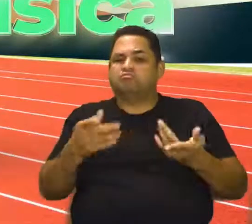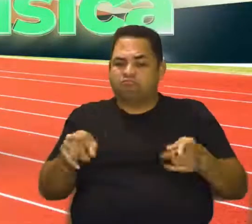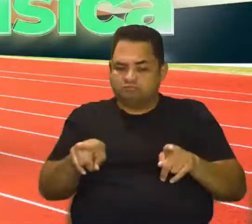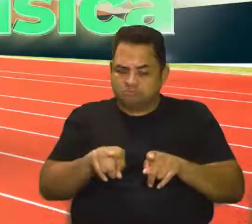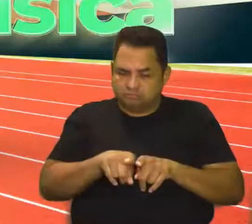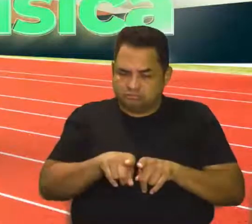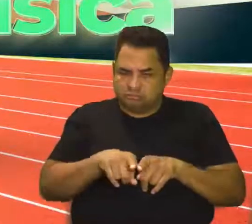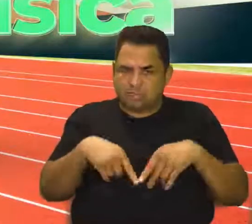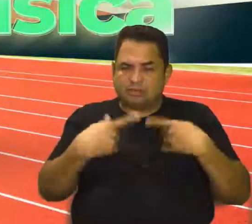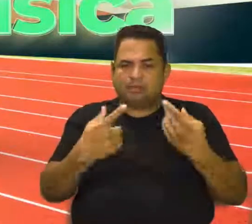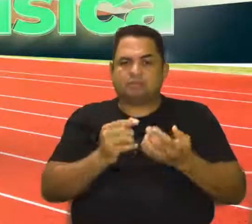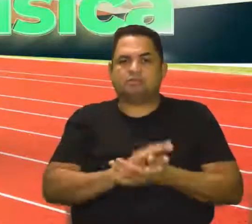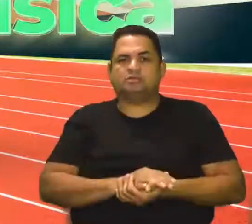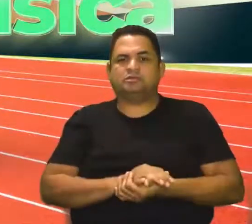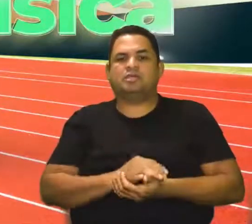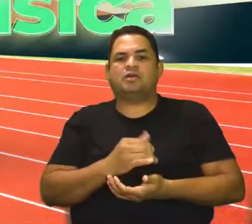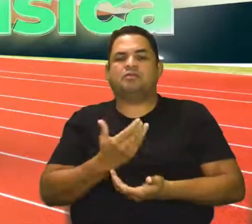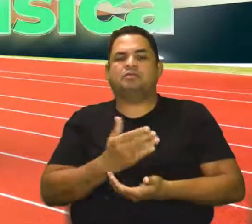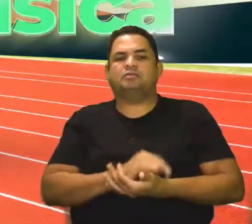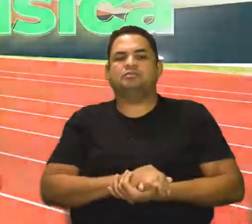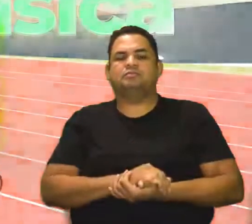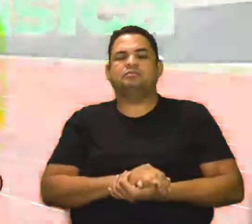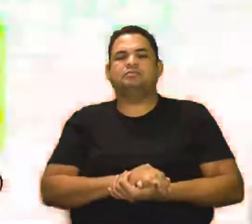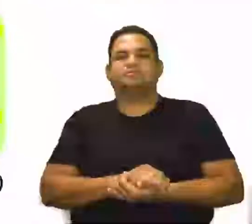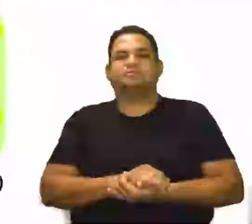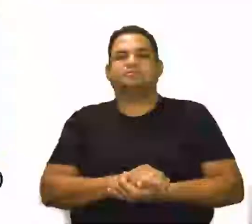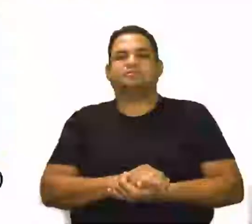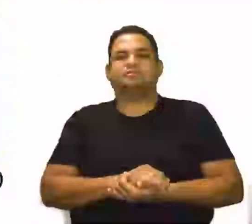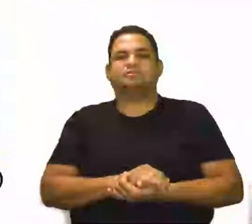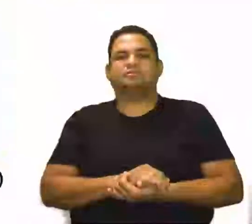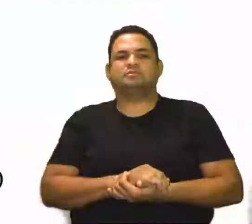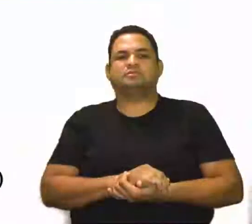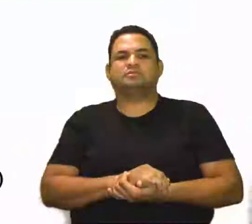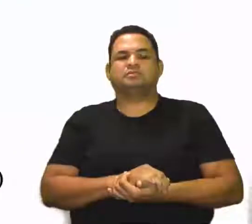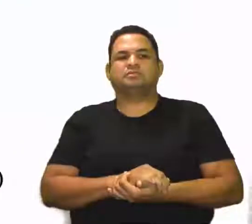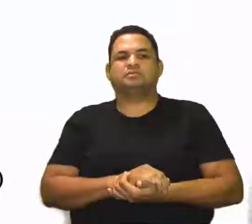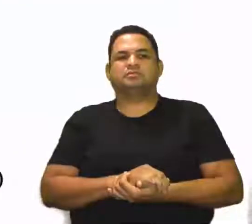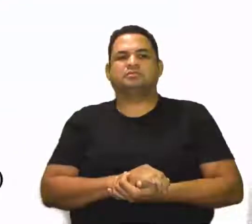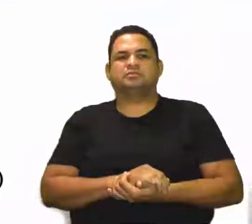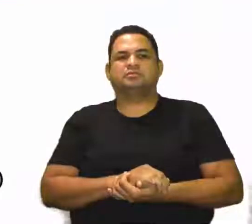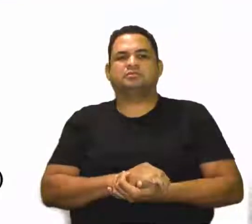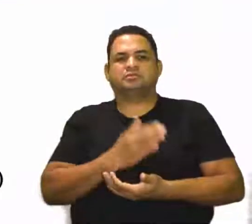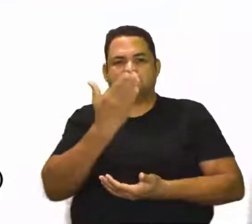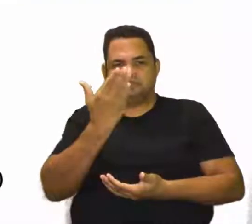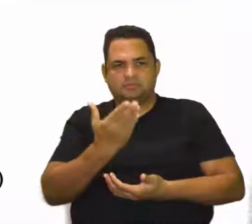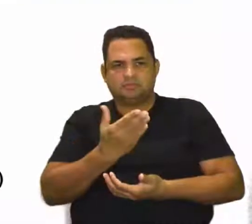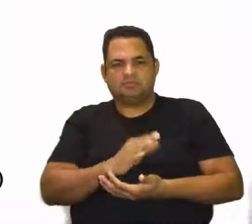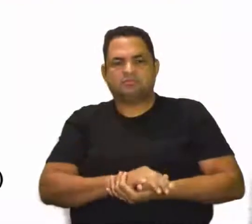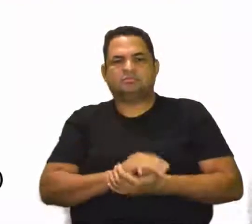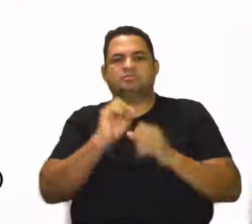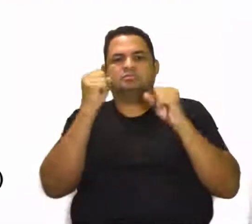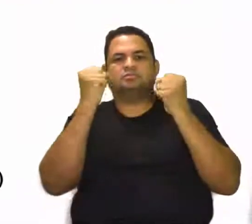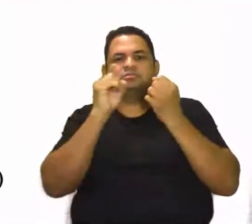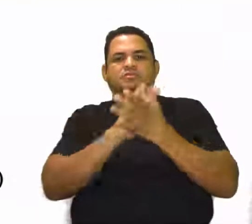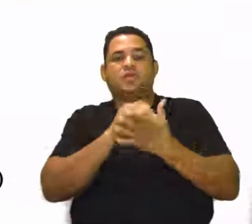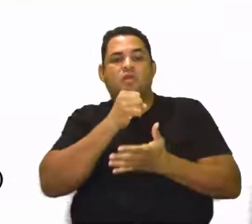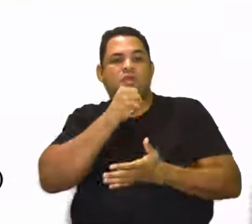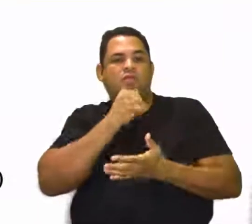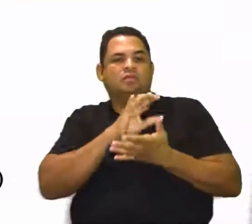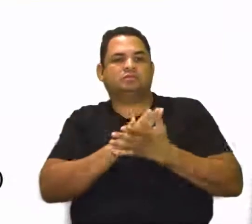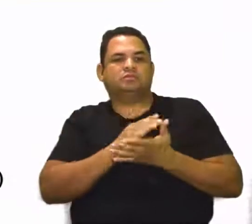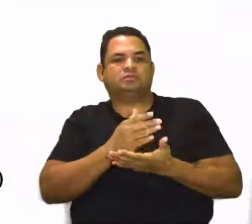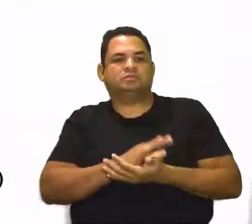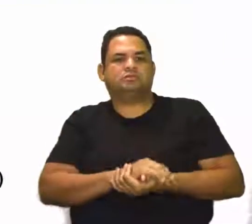Vamos ver agora como que fica para o idoso a situação. Acompanha comigo. Essa aula de atividade física para o idoso, a gente ainda